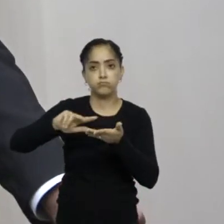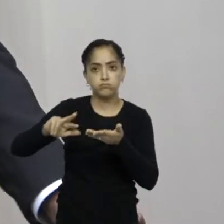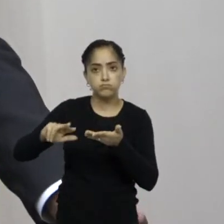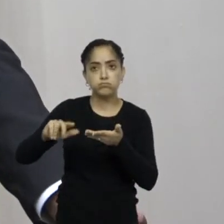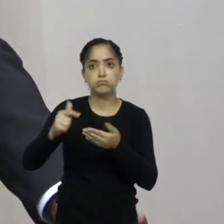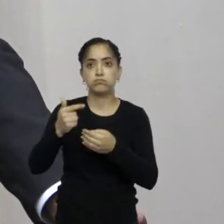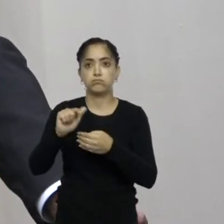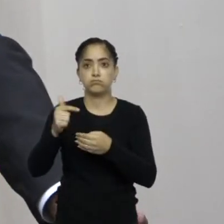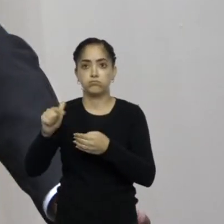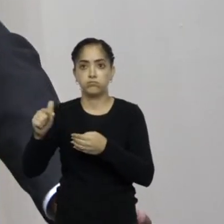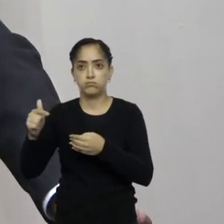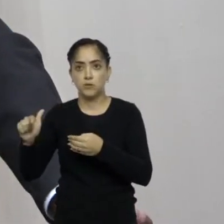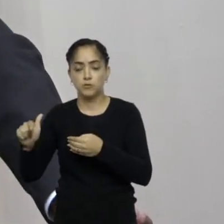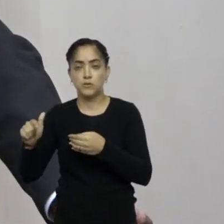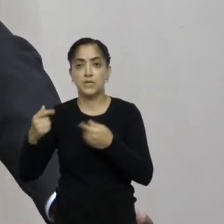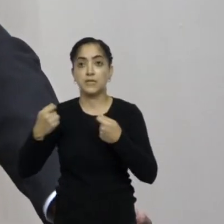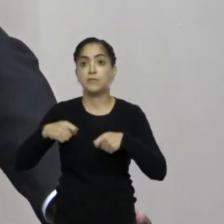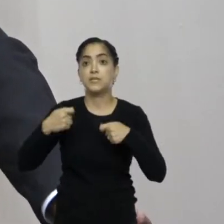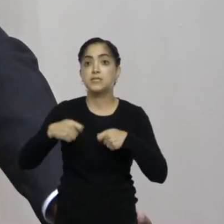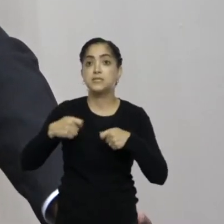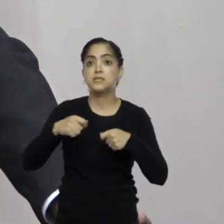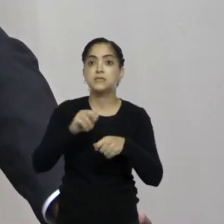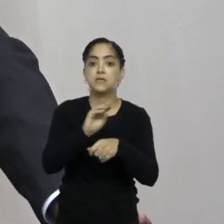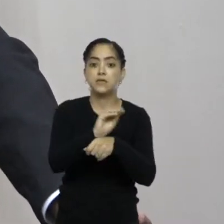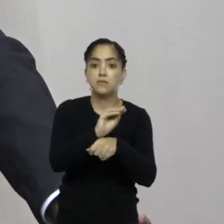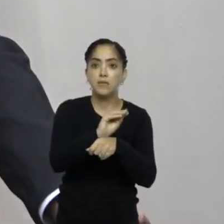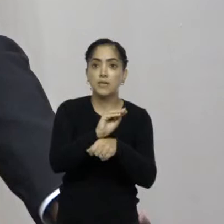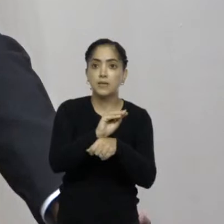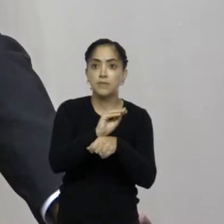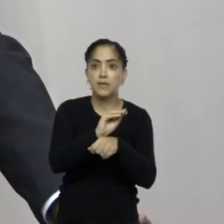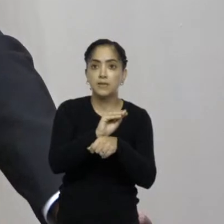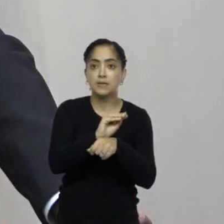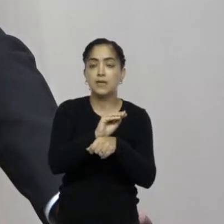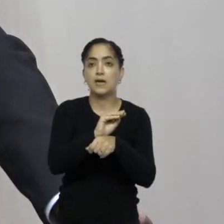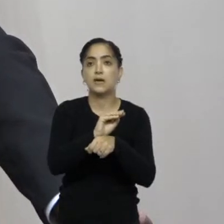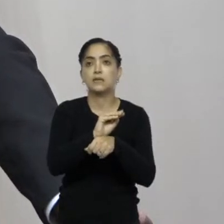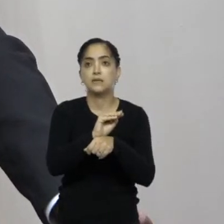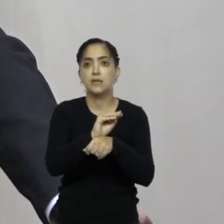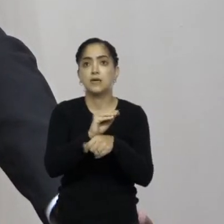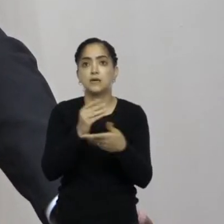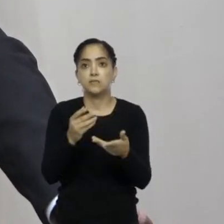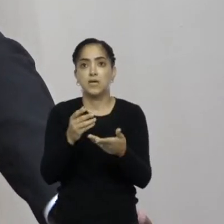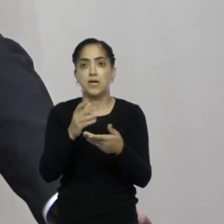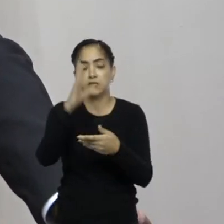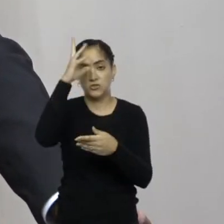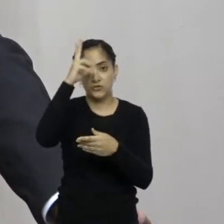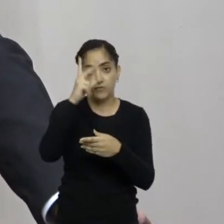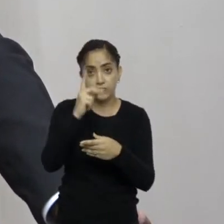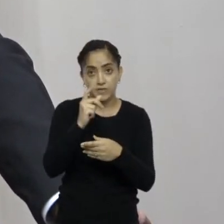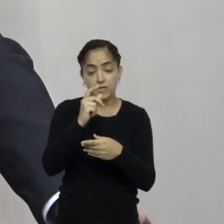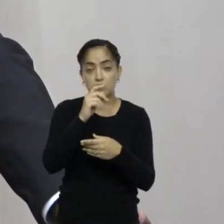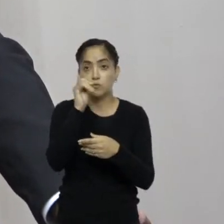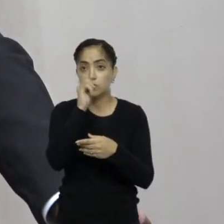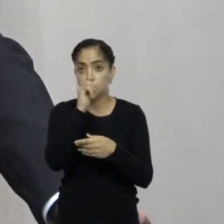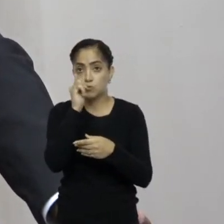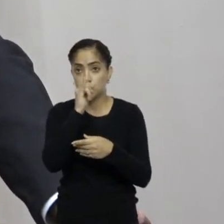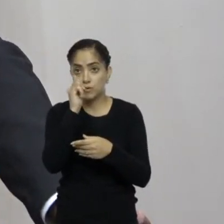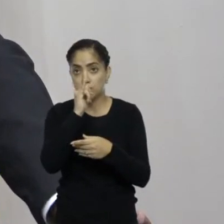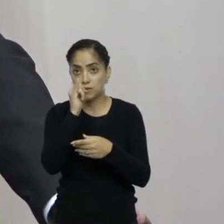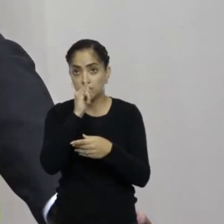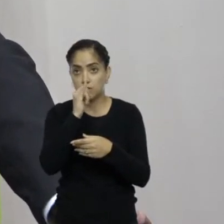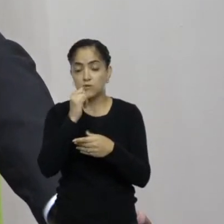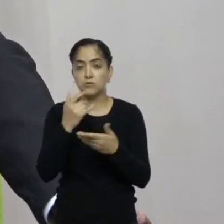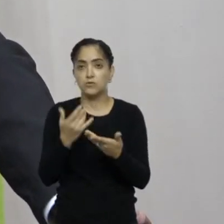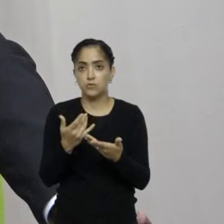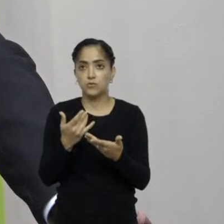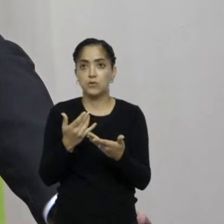que nós precisamos para alimentar a nossa cadeia do frango, do suíno, e o